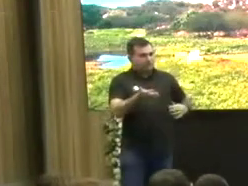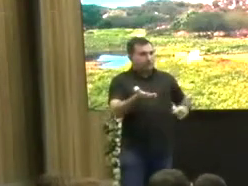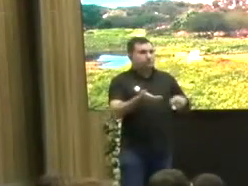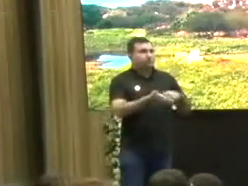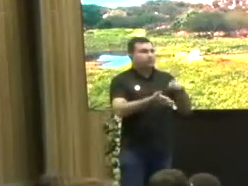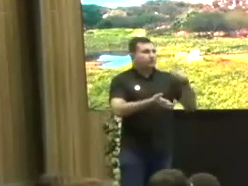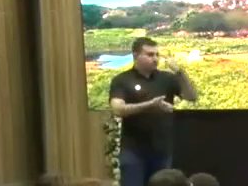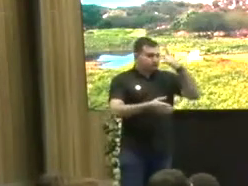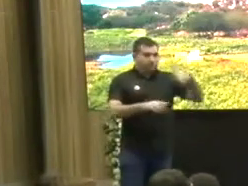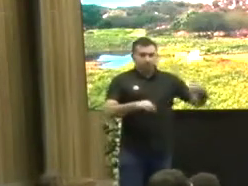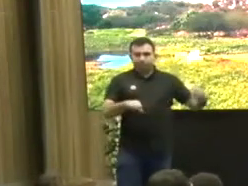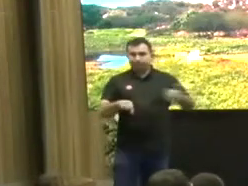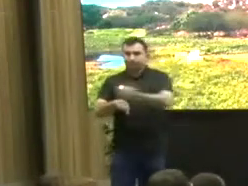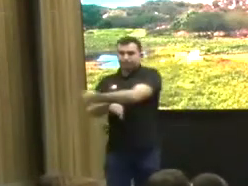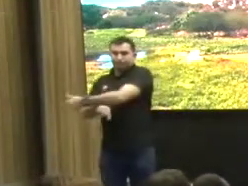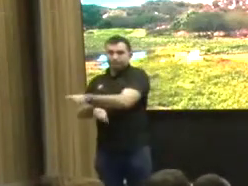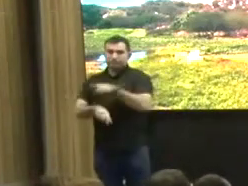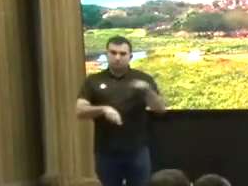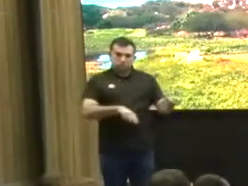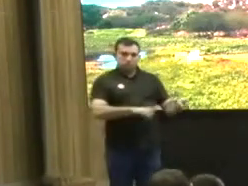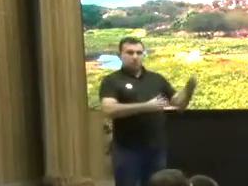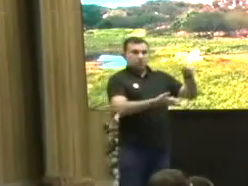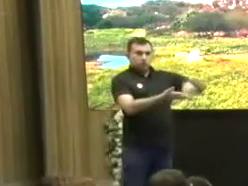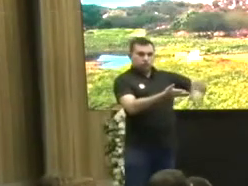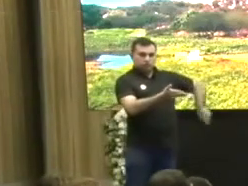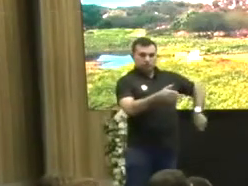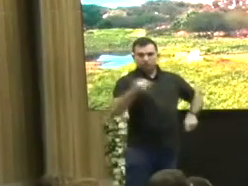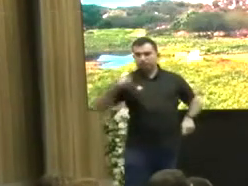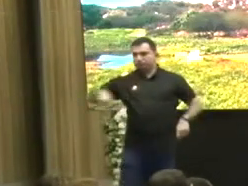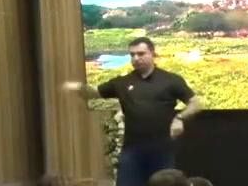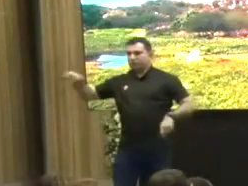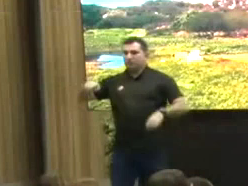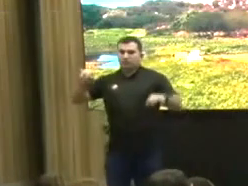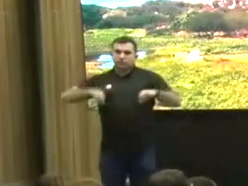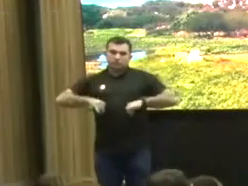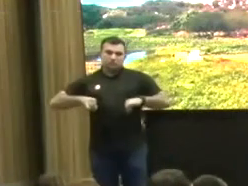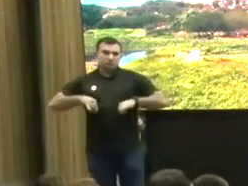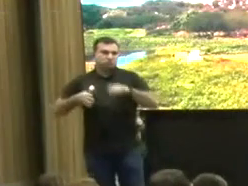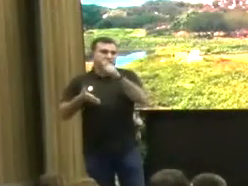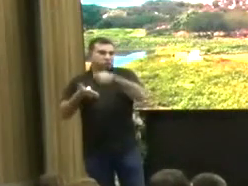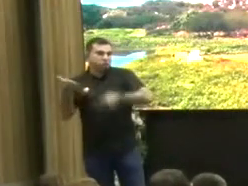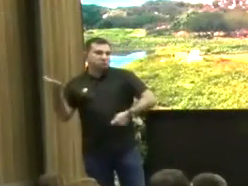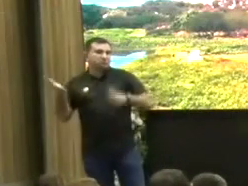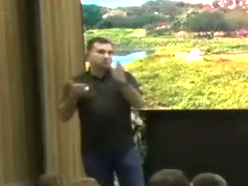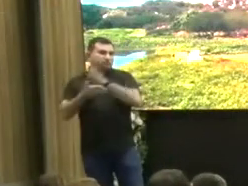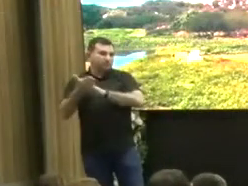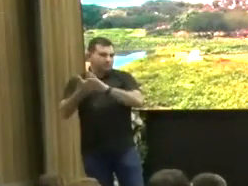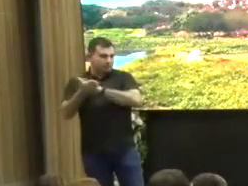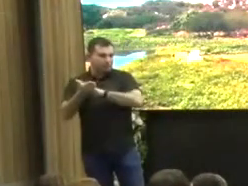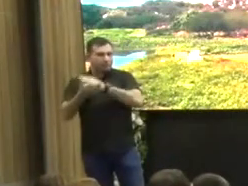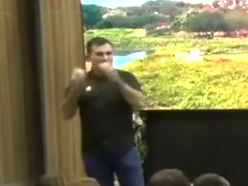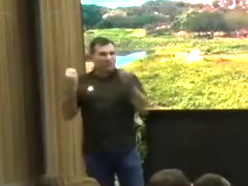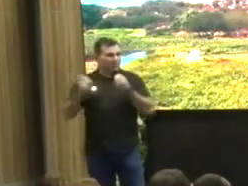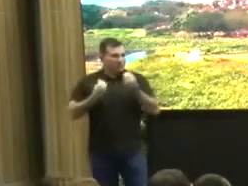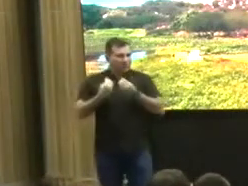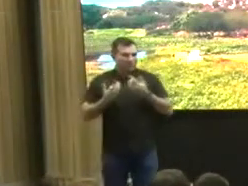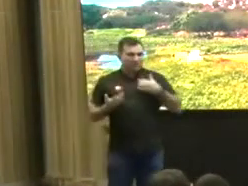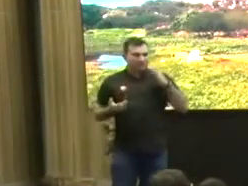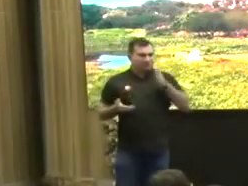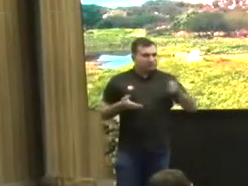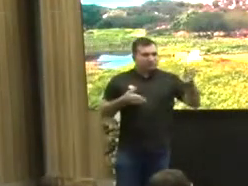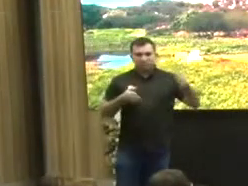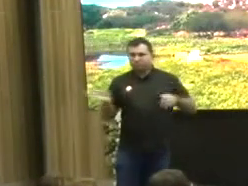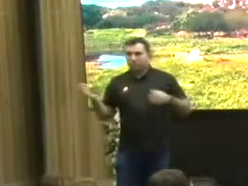aí a gente começa a desenvolver o processo. O próprio Darcy Ribeiro, nós vamos ter o Quijano no Peru, formulando